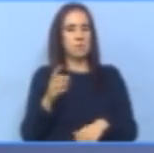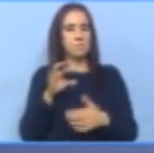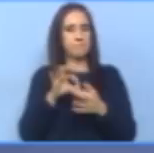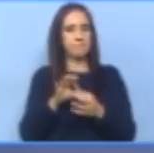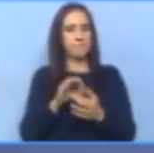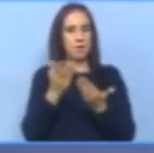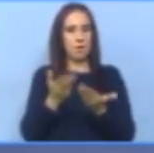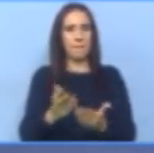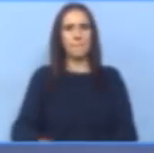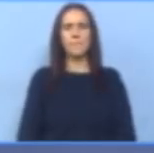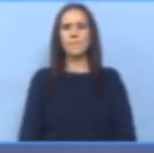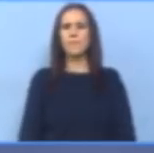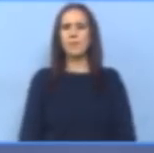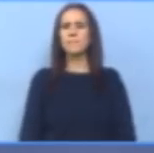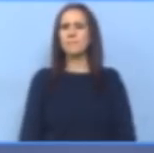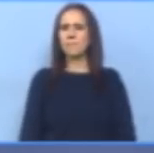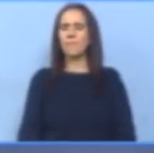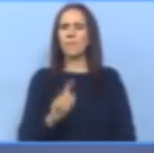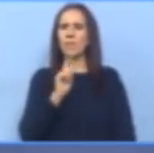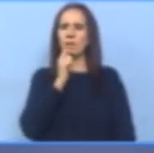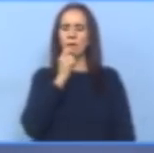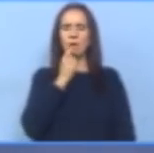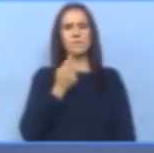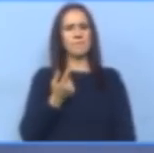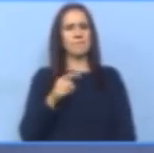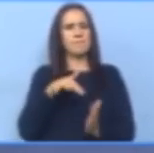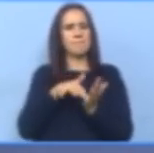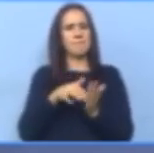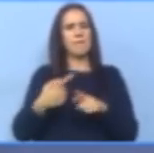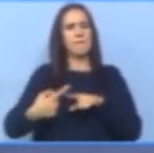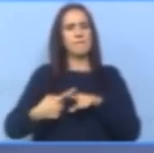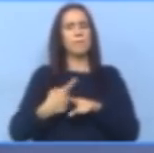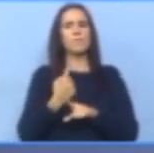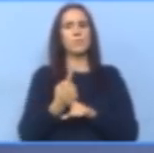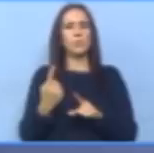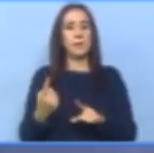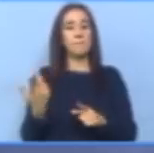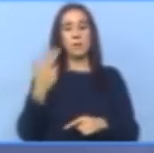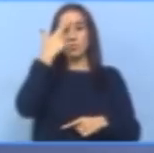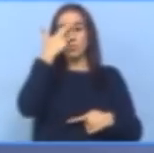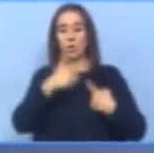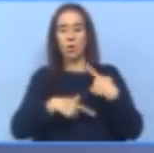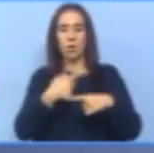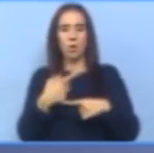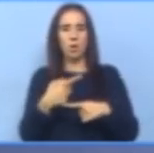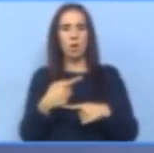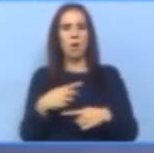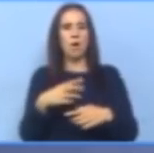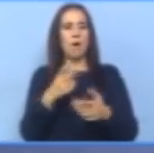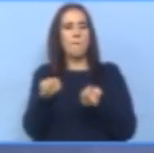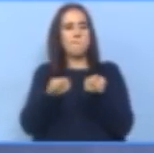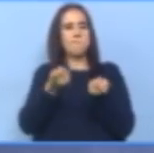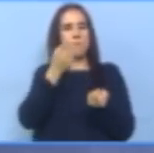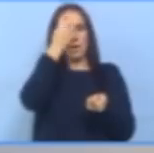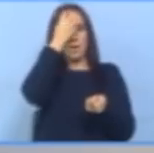são códigos interessantes, porque é verdade que nós, ao longo da história, conhecemos péssimos exercícios de reinados e de reis.